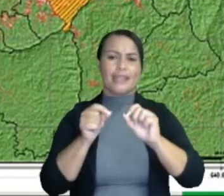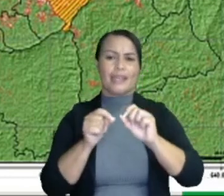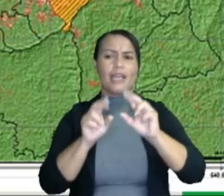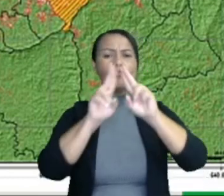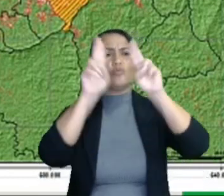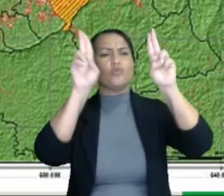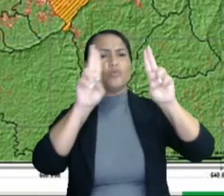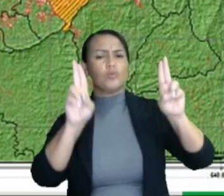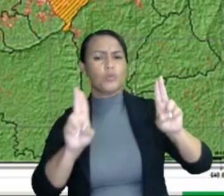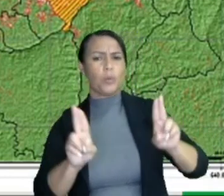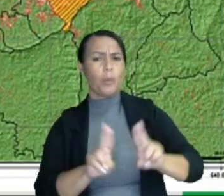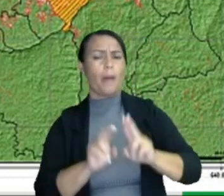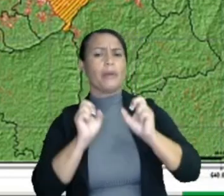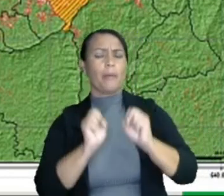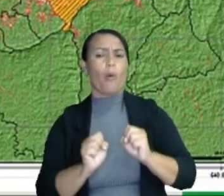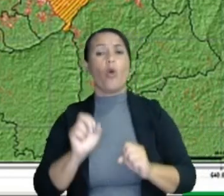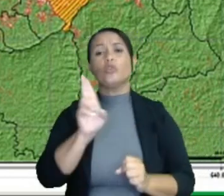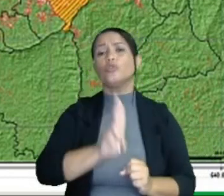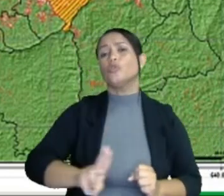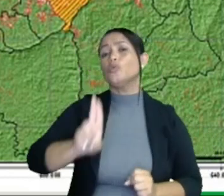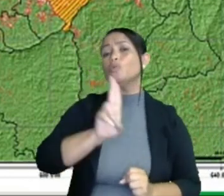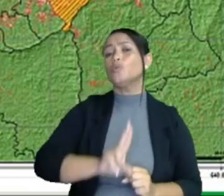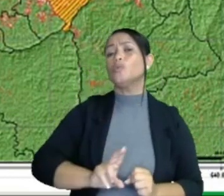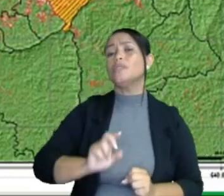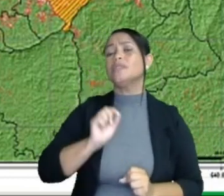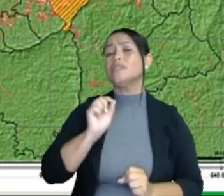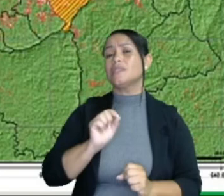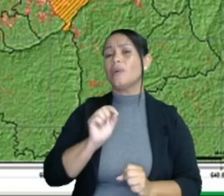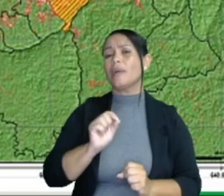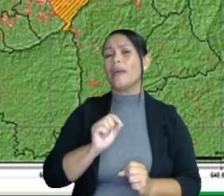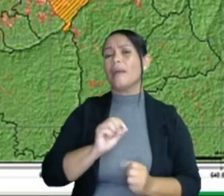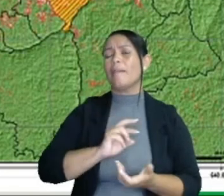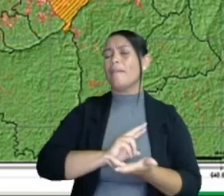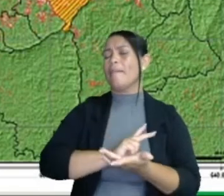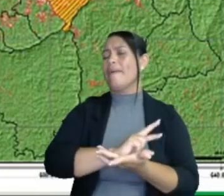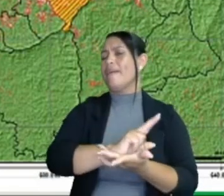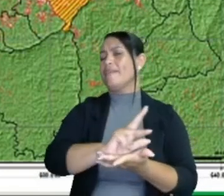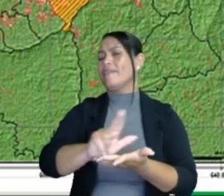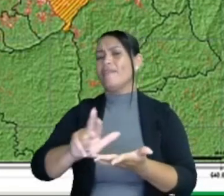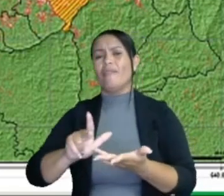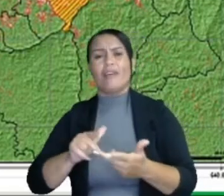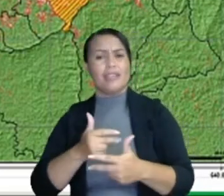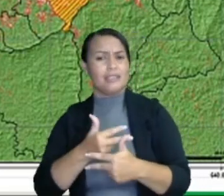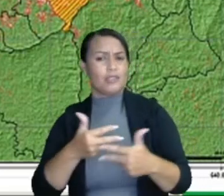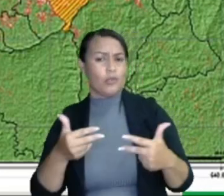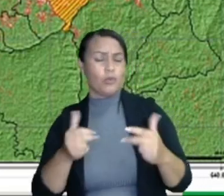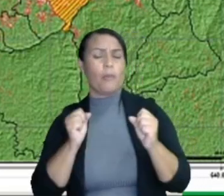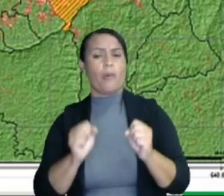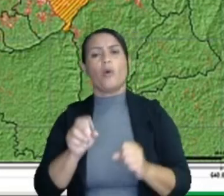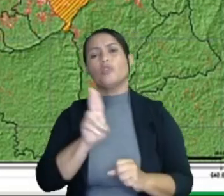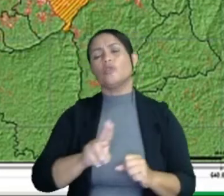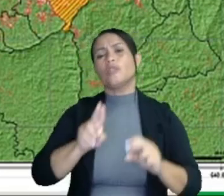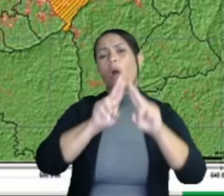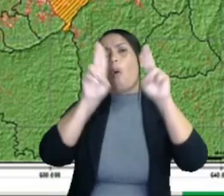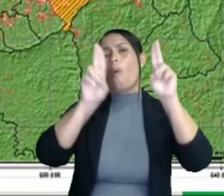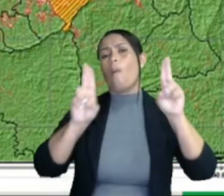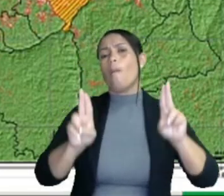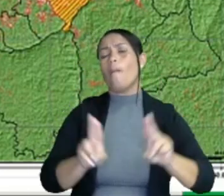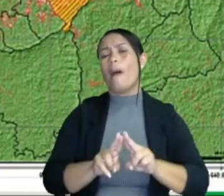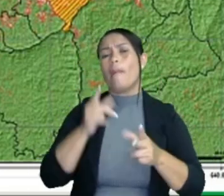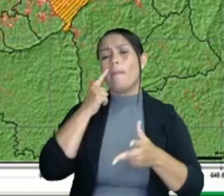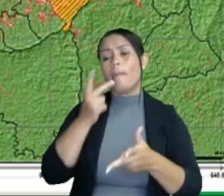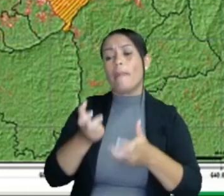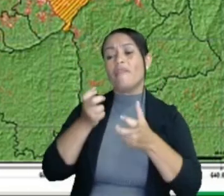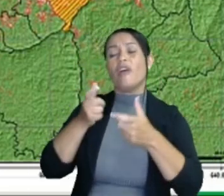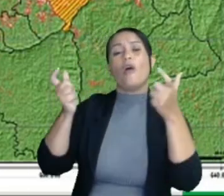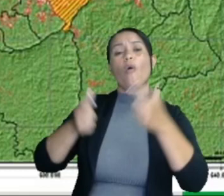os mapas que a gente pode utilizar para infinitas situações, tá? A gente utiliza, por exemplo, um mapa para identificar